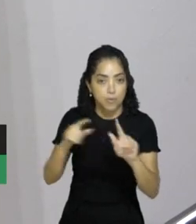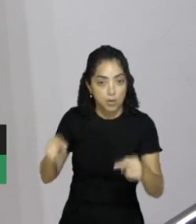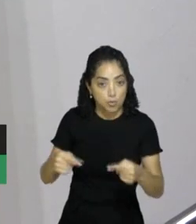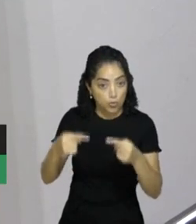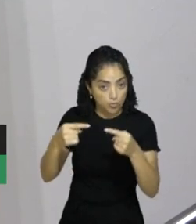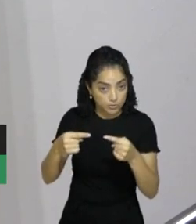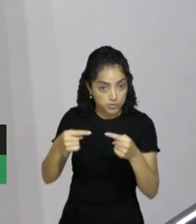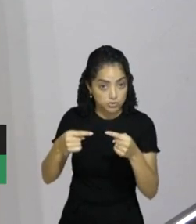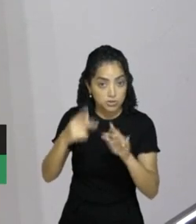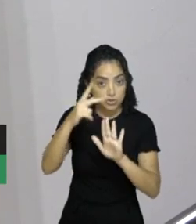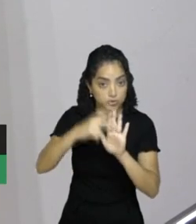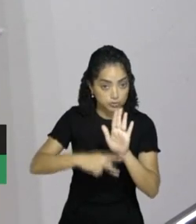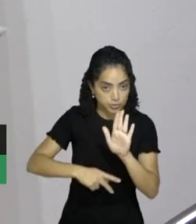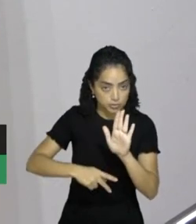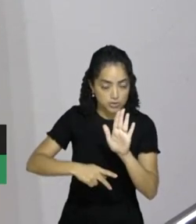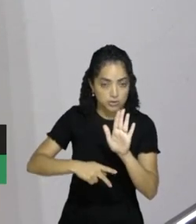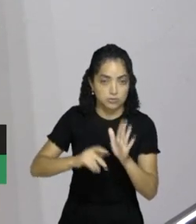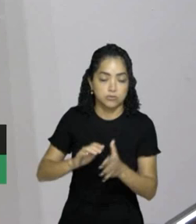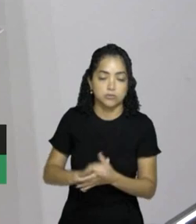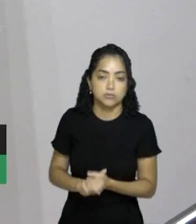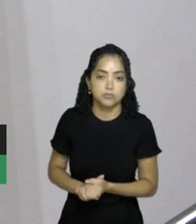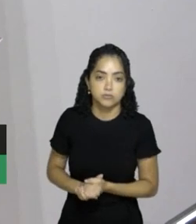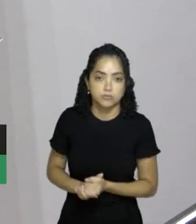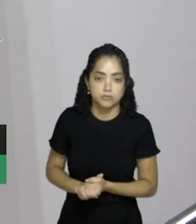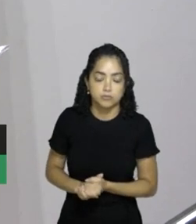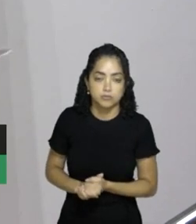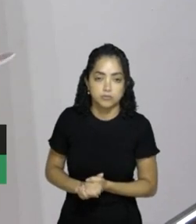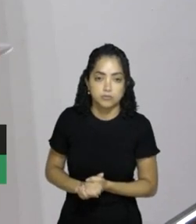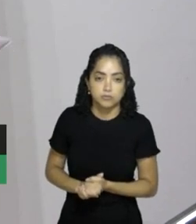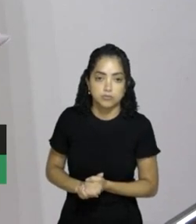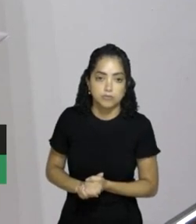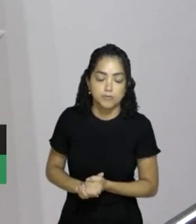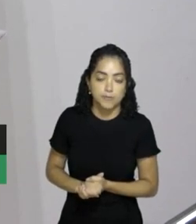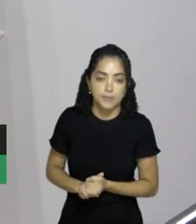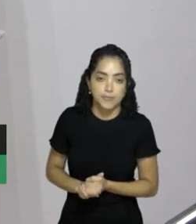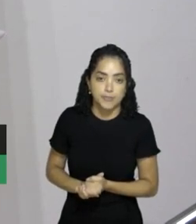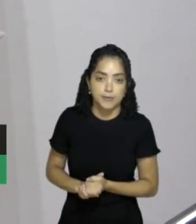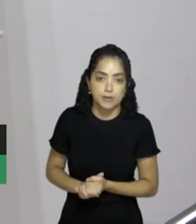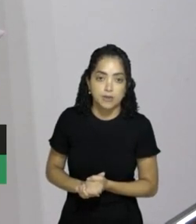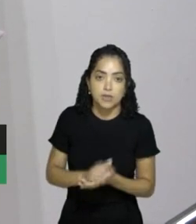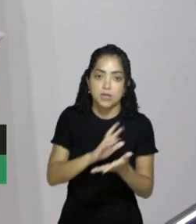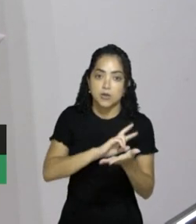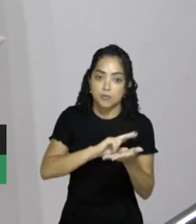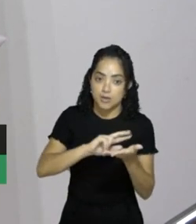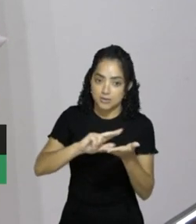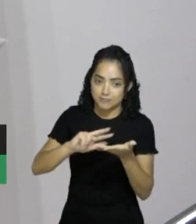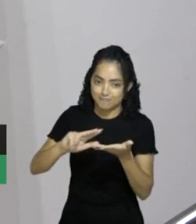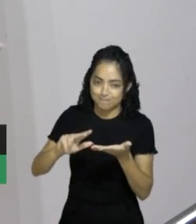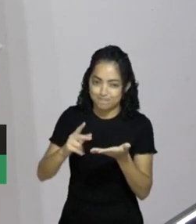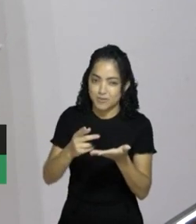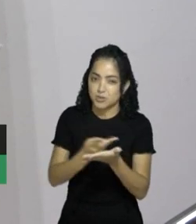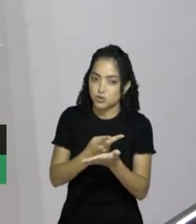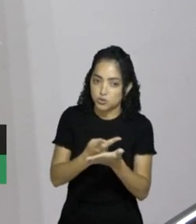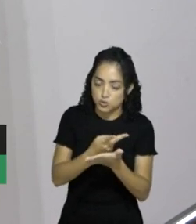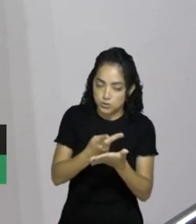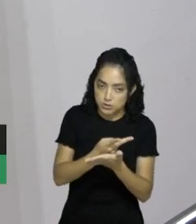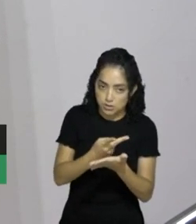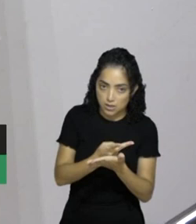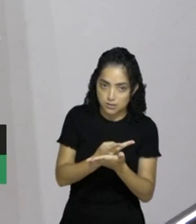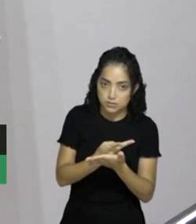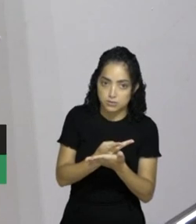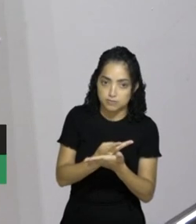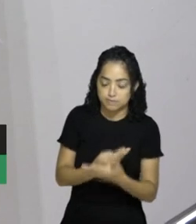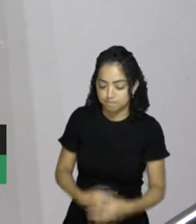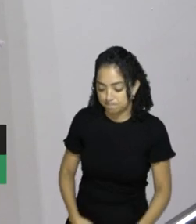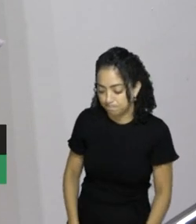Tribunal de Contas do Estado é uma série de irregularidades no auxílio